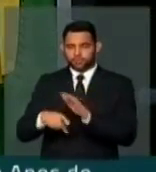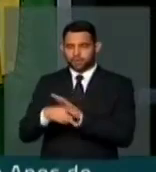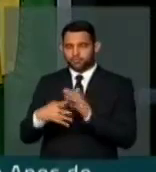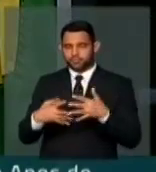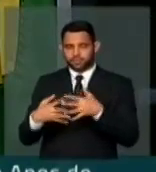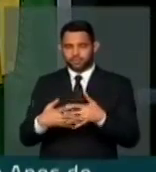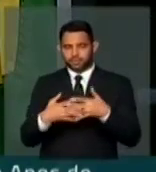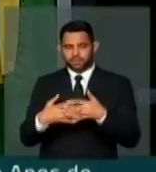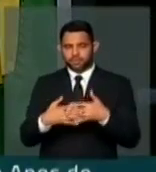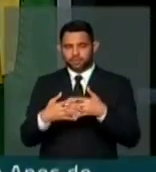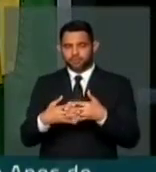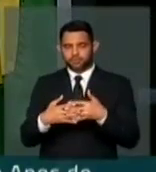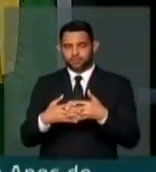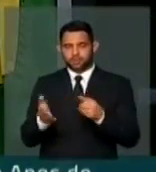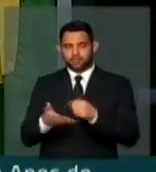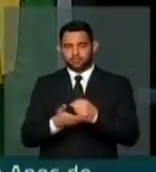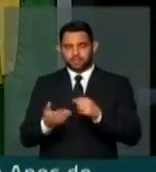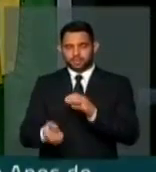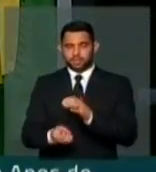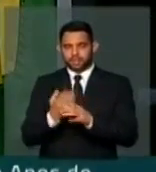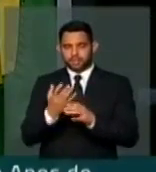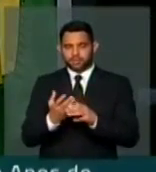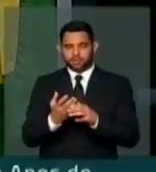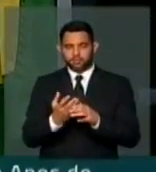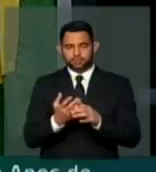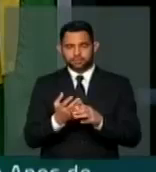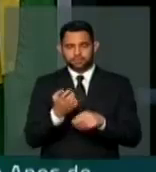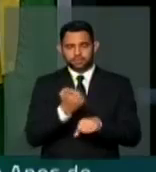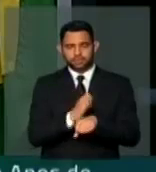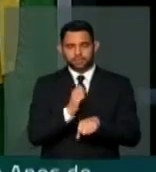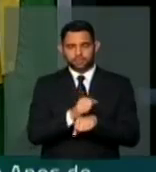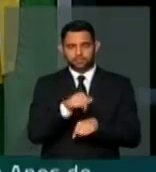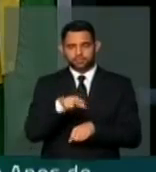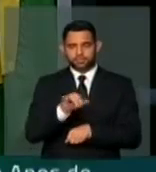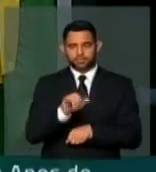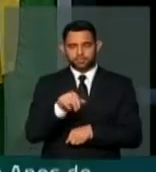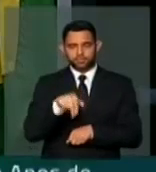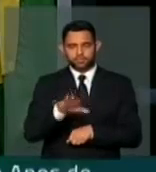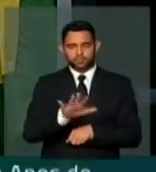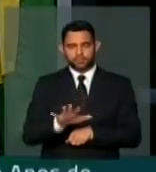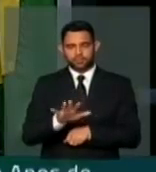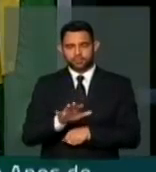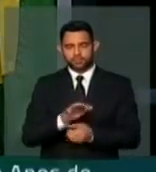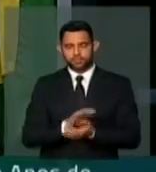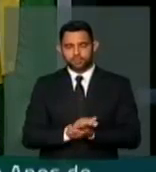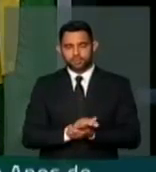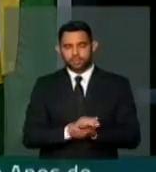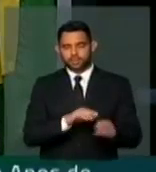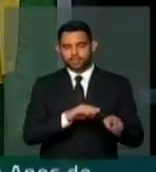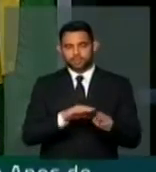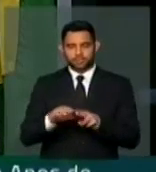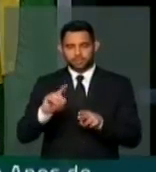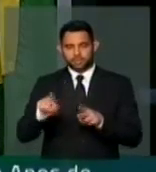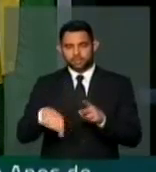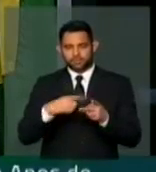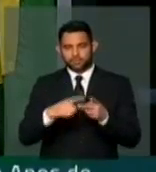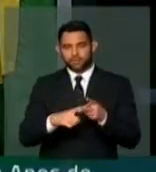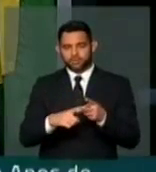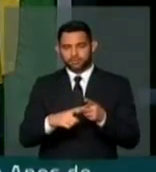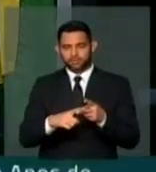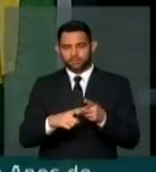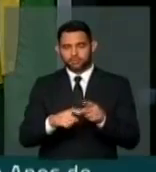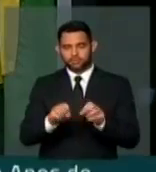fortes. A base da criação dos Estados Unidos da América do Norte. Nessa semana e na próxima,